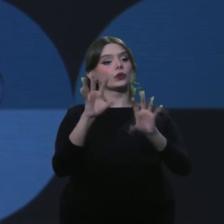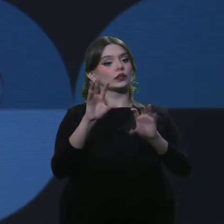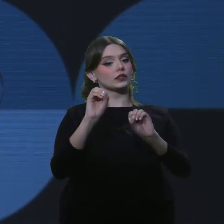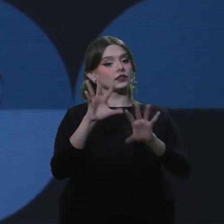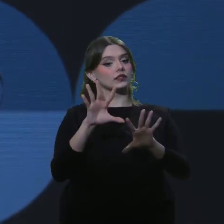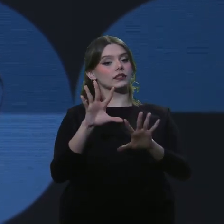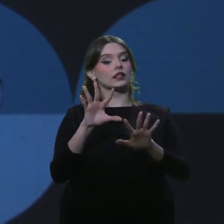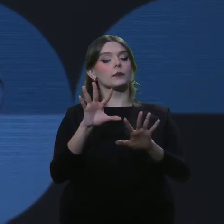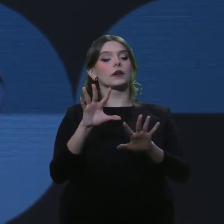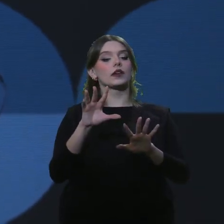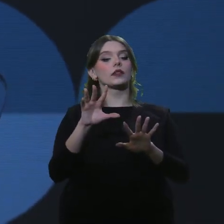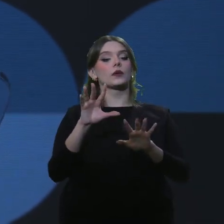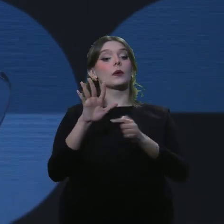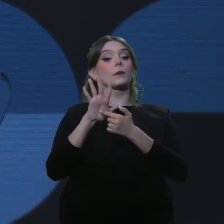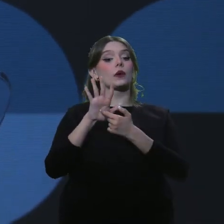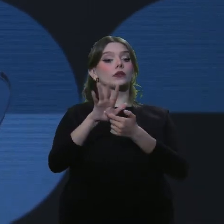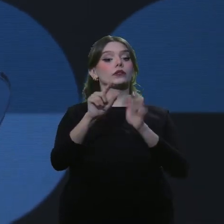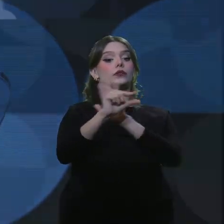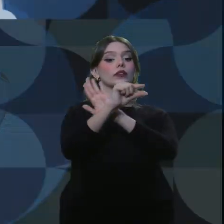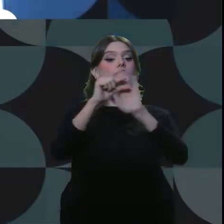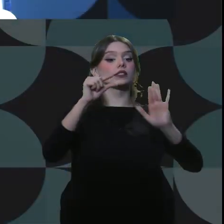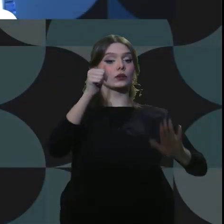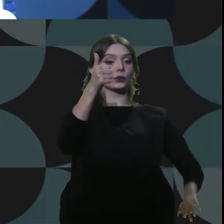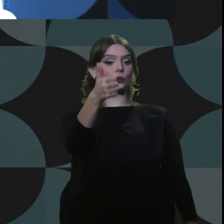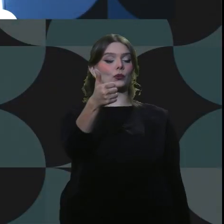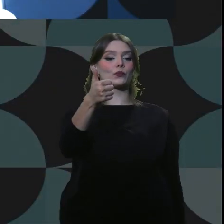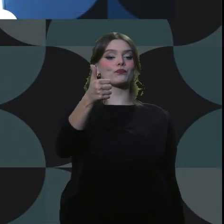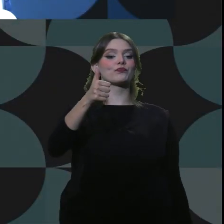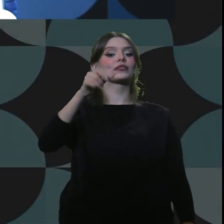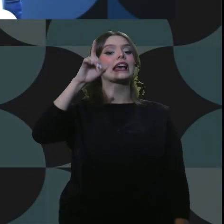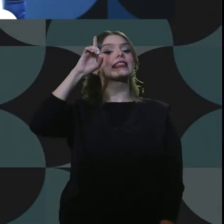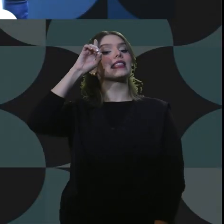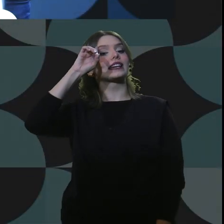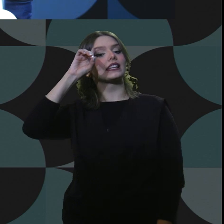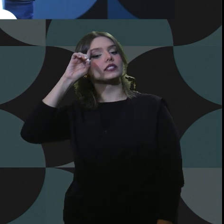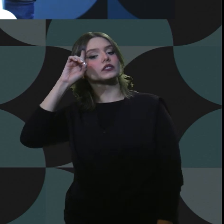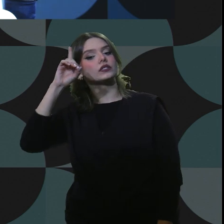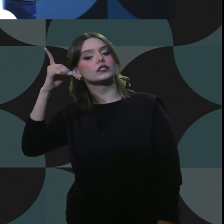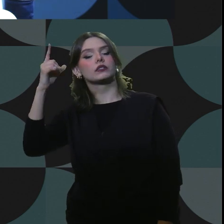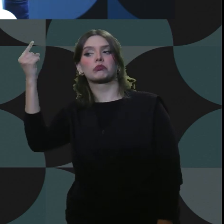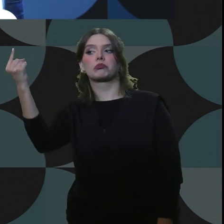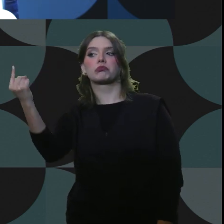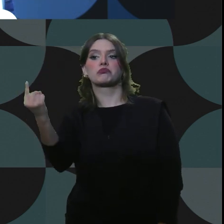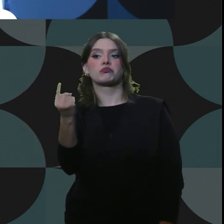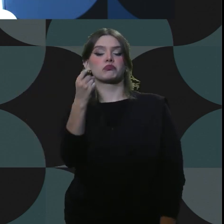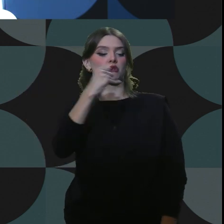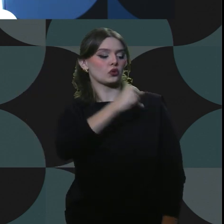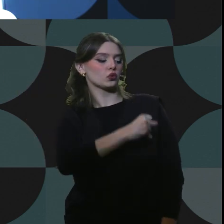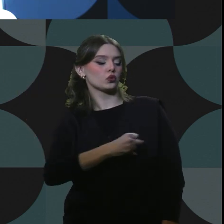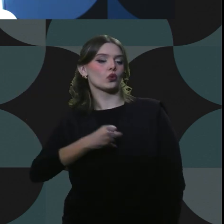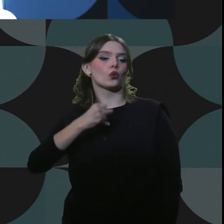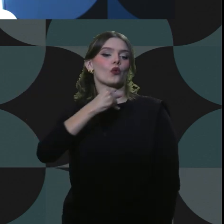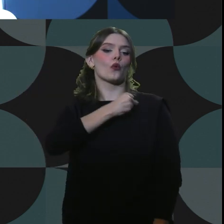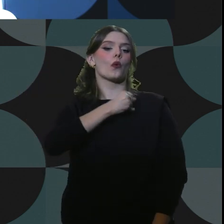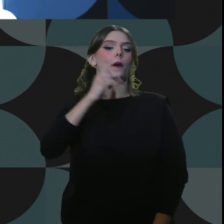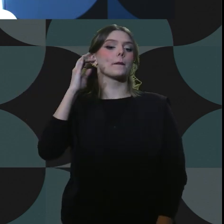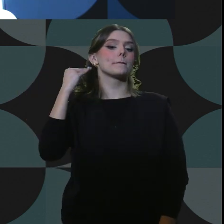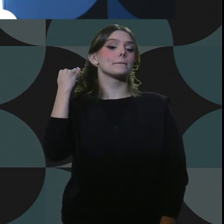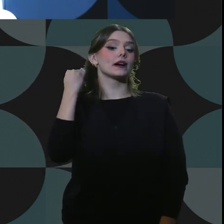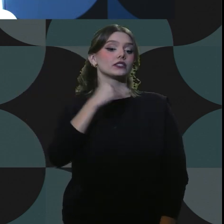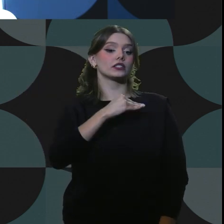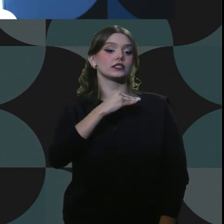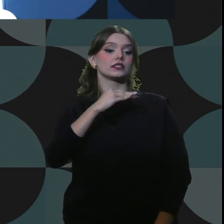primeiro versículo, no versículo 1. A Bíblia vai falar assim: naqueles dias apareceu João Batista, pregando no deserto da Judéia, e